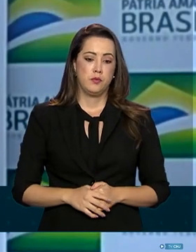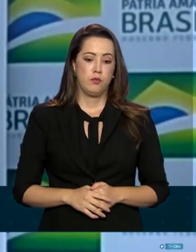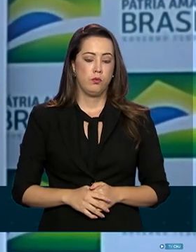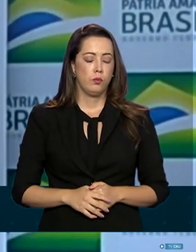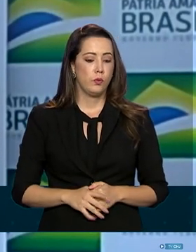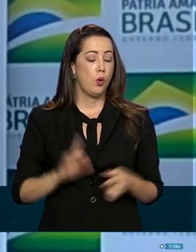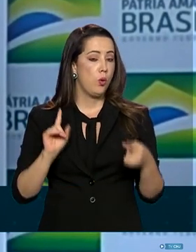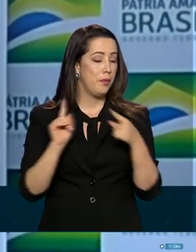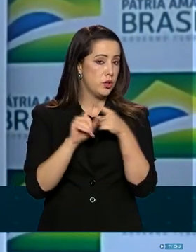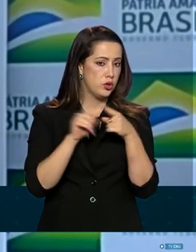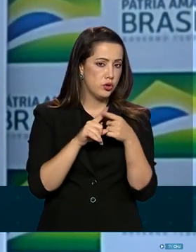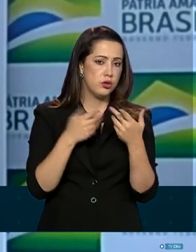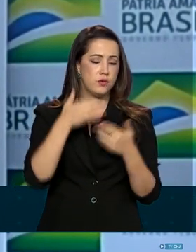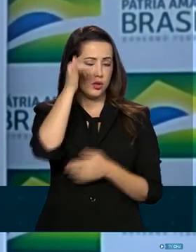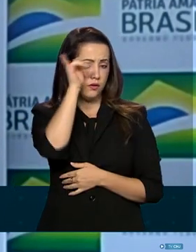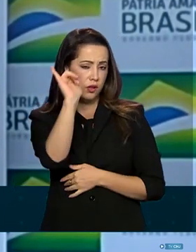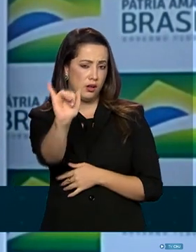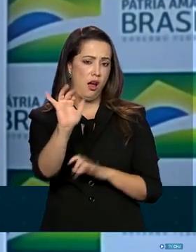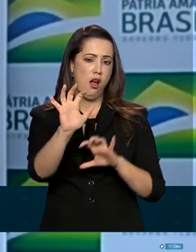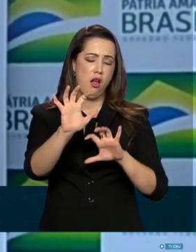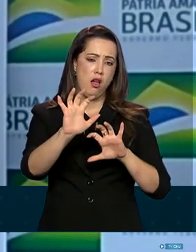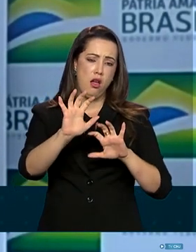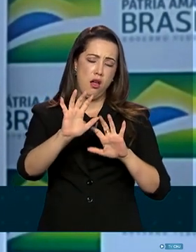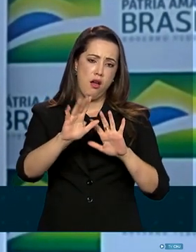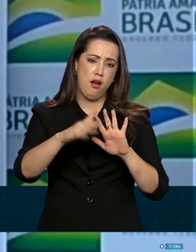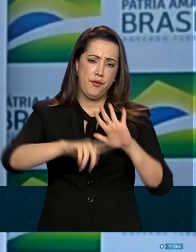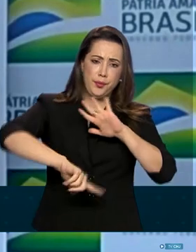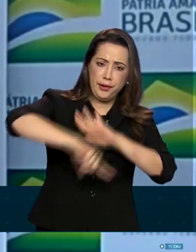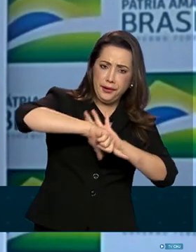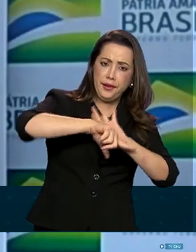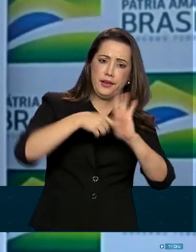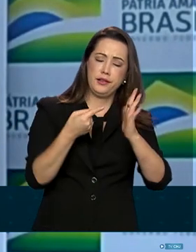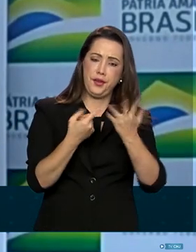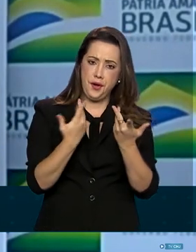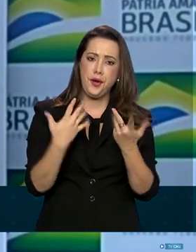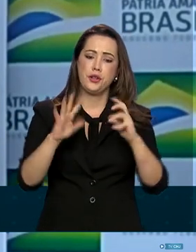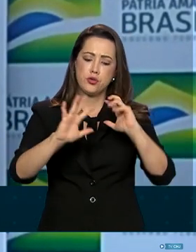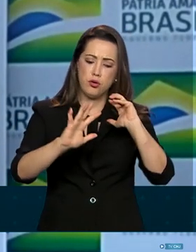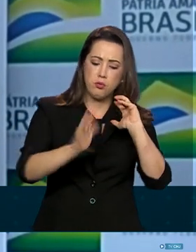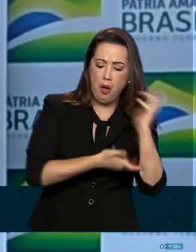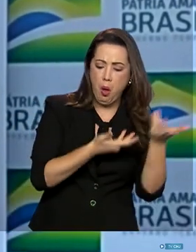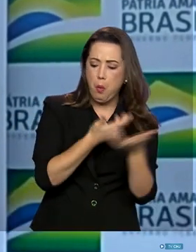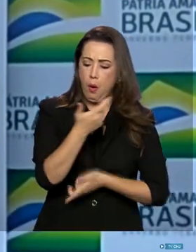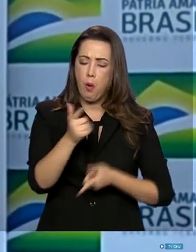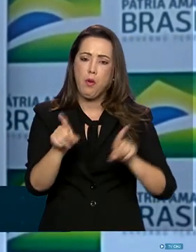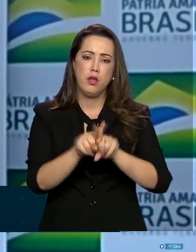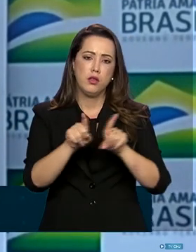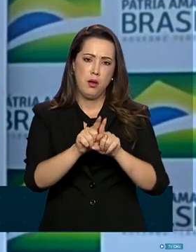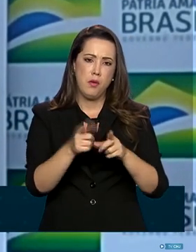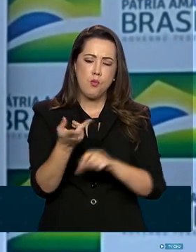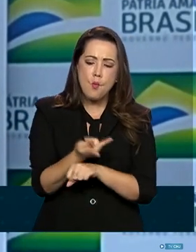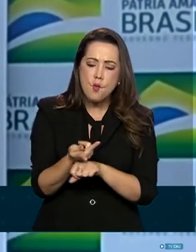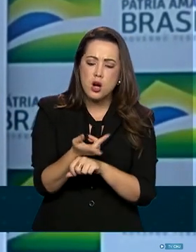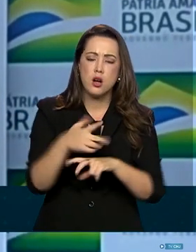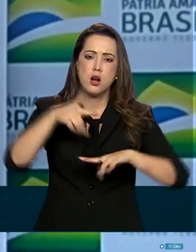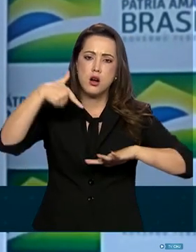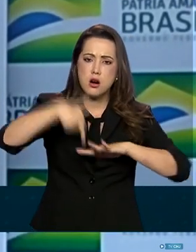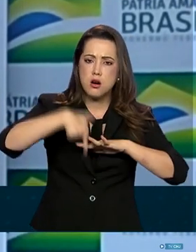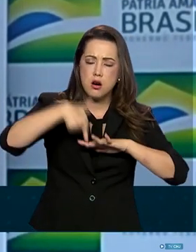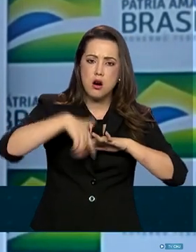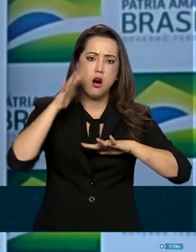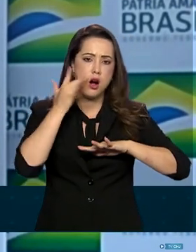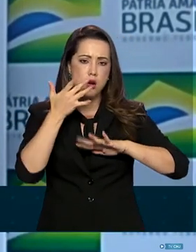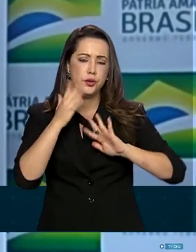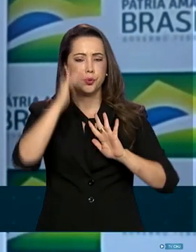notadamente desmatamento e mineração. Além de impedir a destruição da vegetação, o poder público